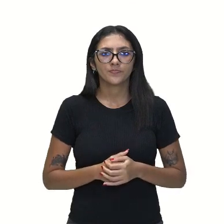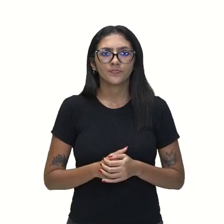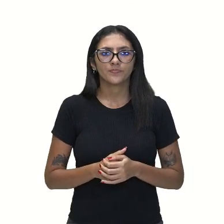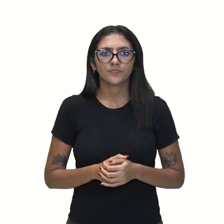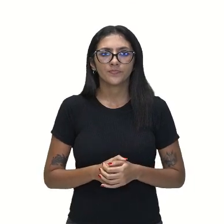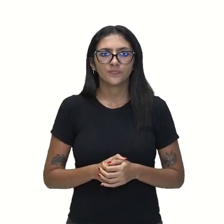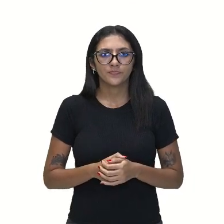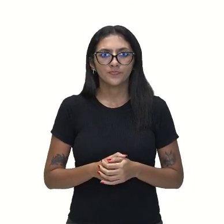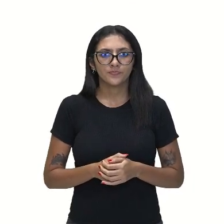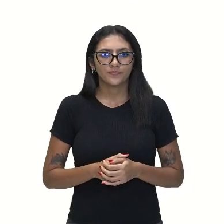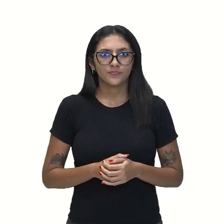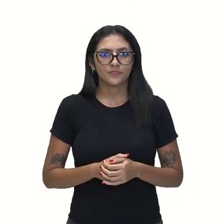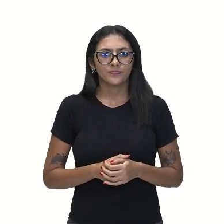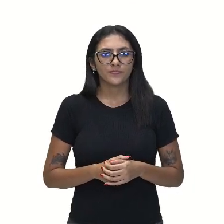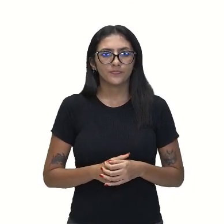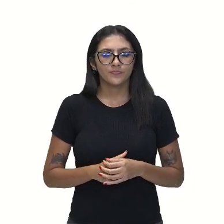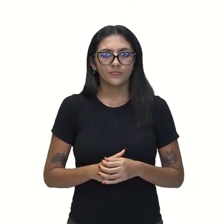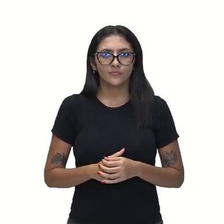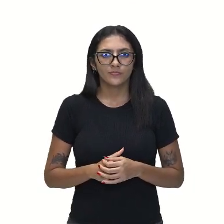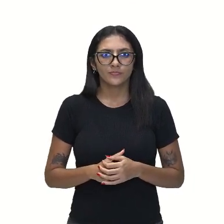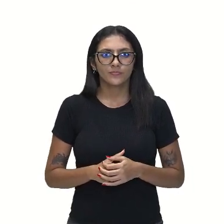pronto.